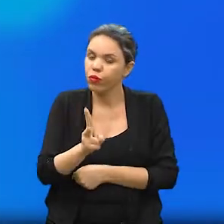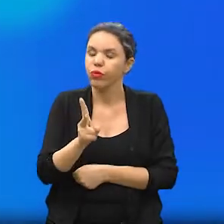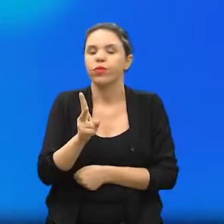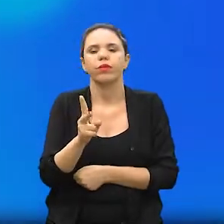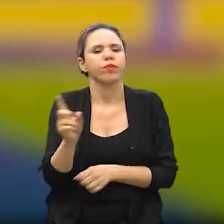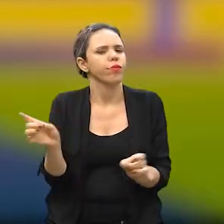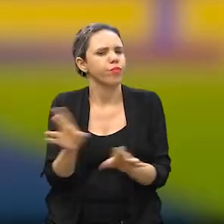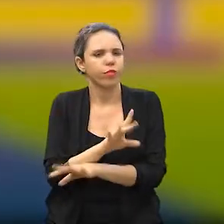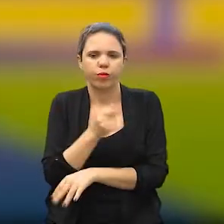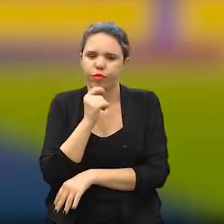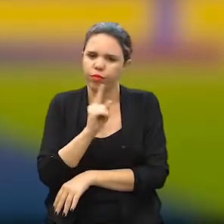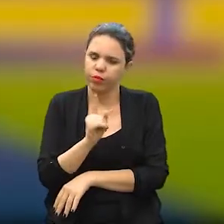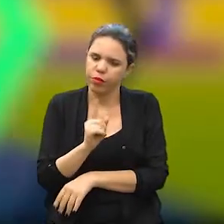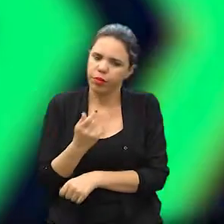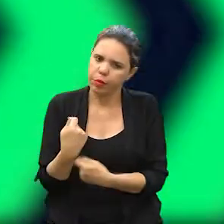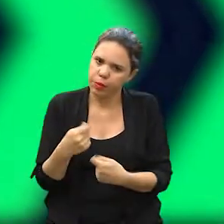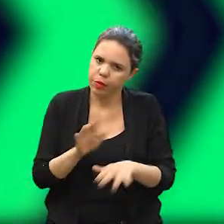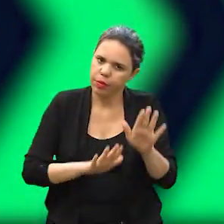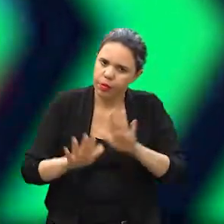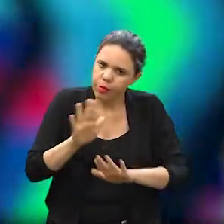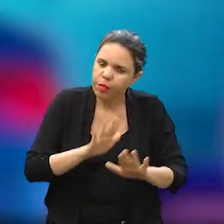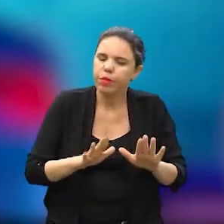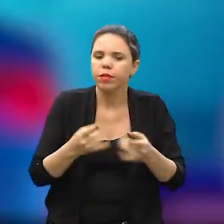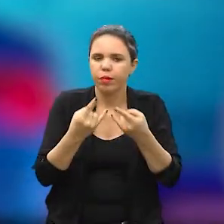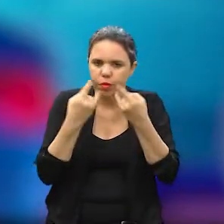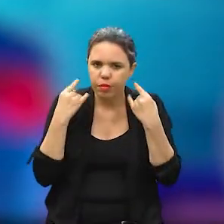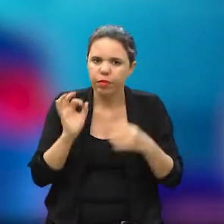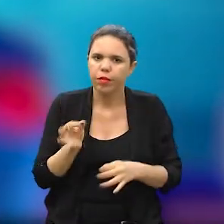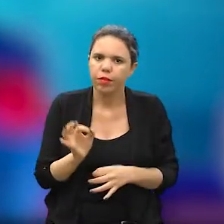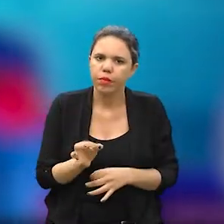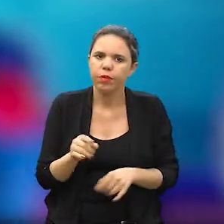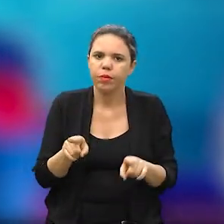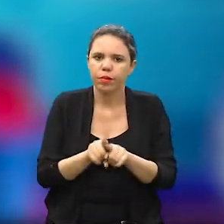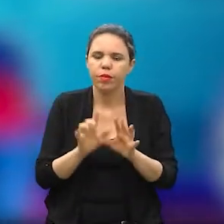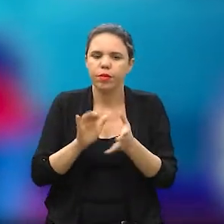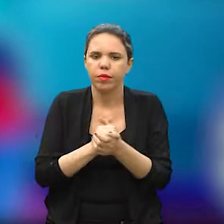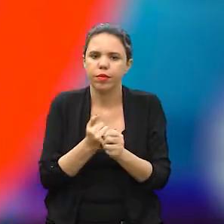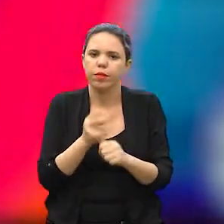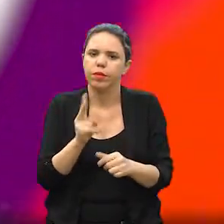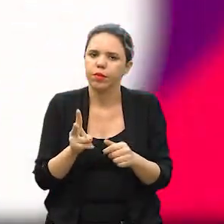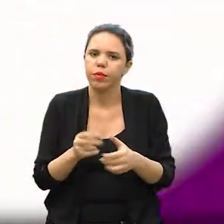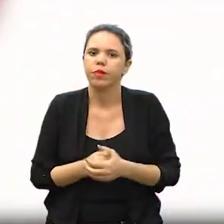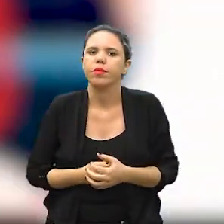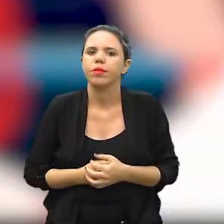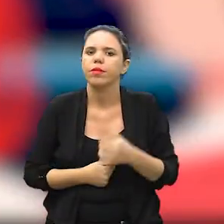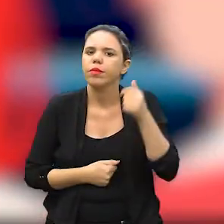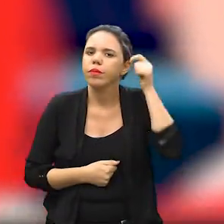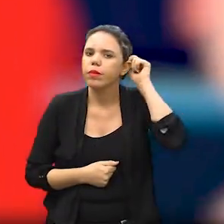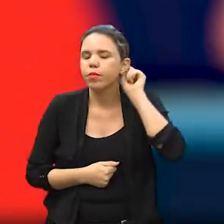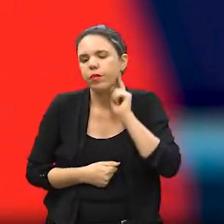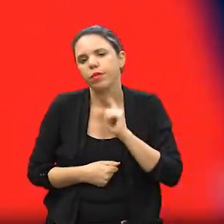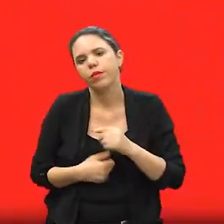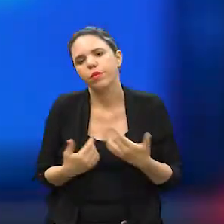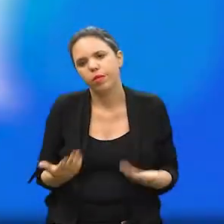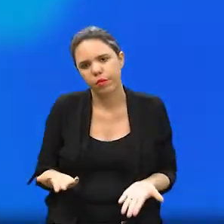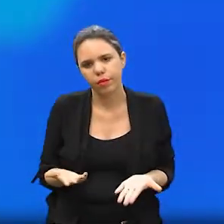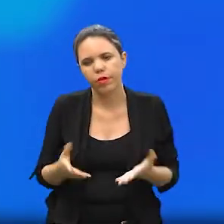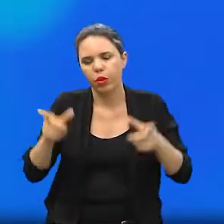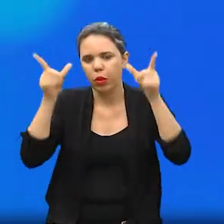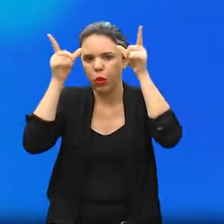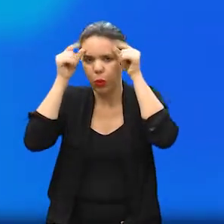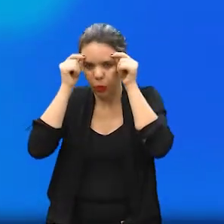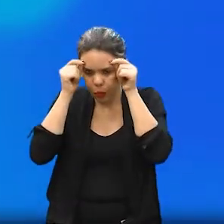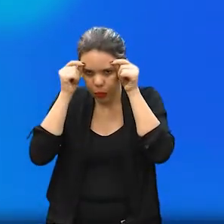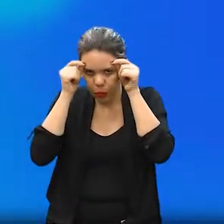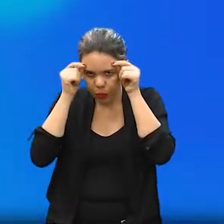ela não acabou e é preciso ainda usar máscara e também higienizar sempre bem as mãos. Mas pelo menos é um alívio